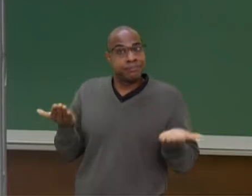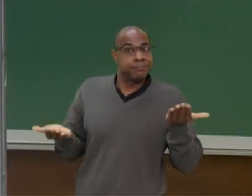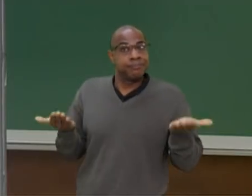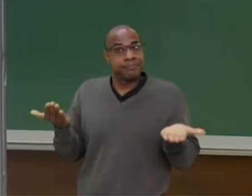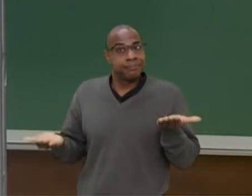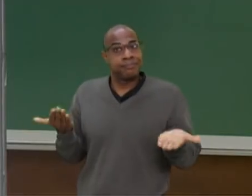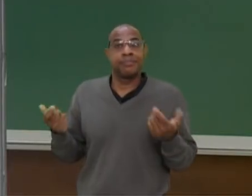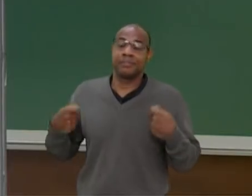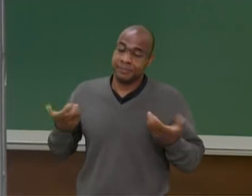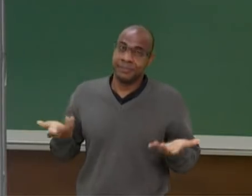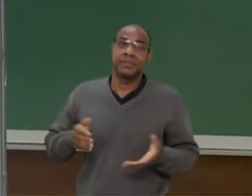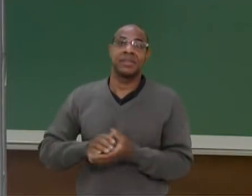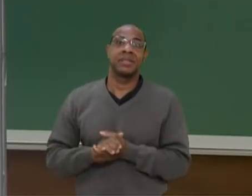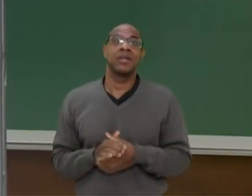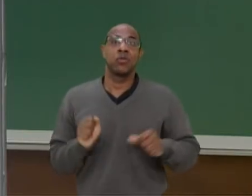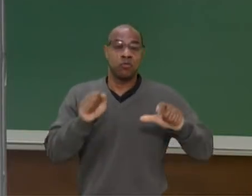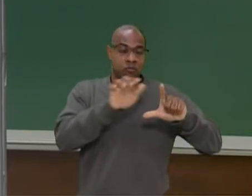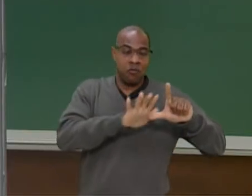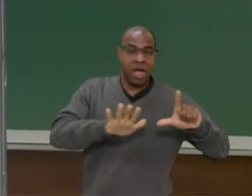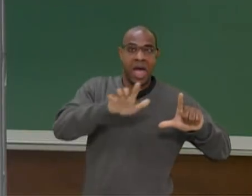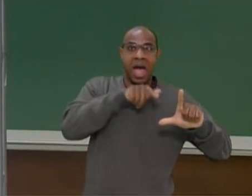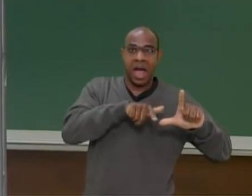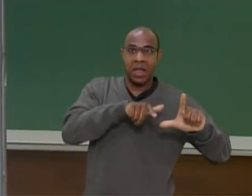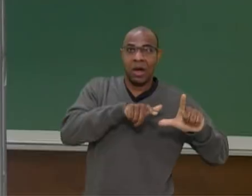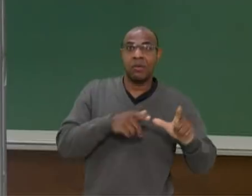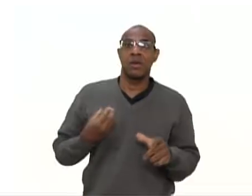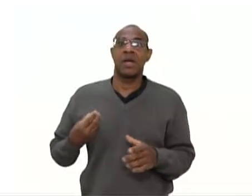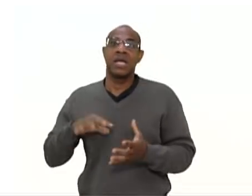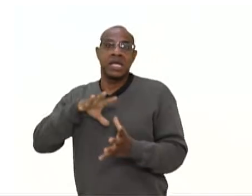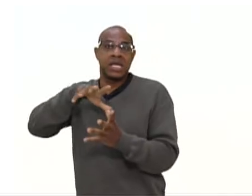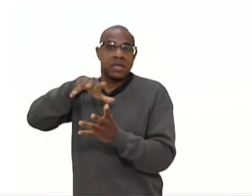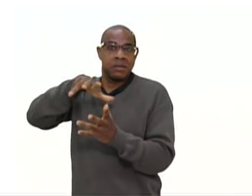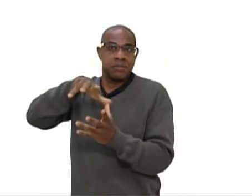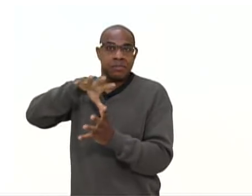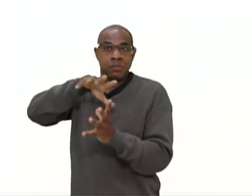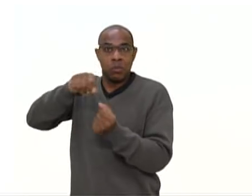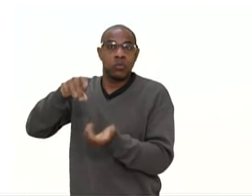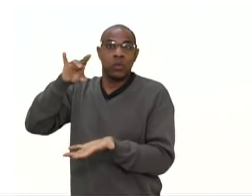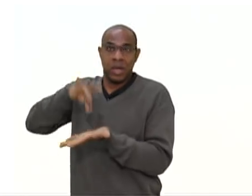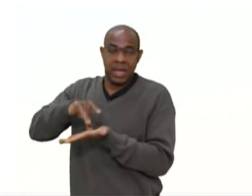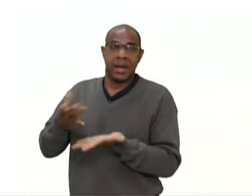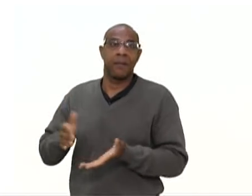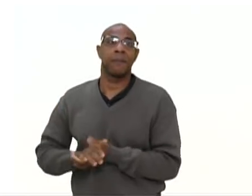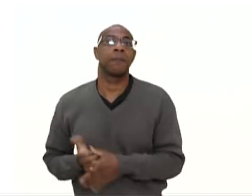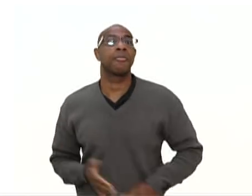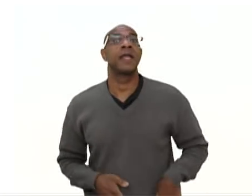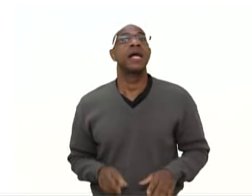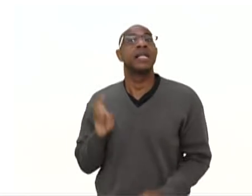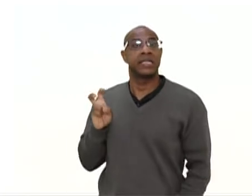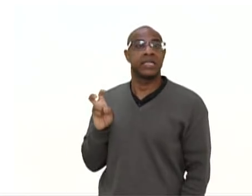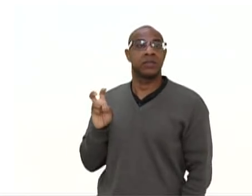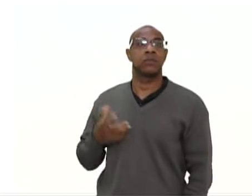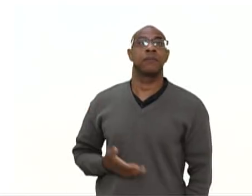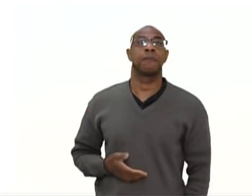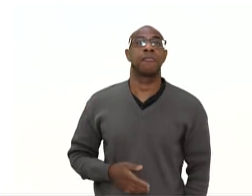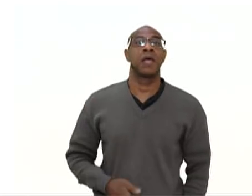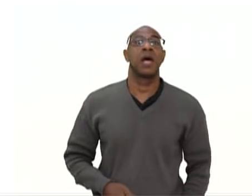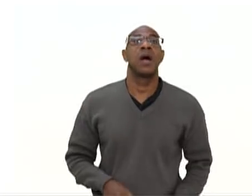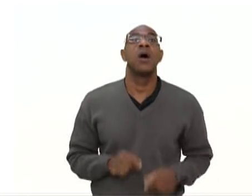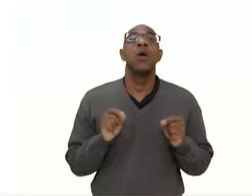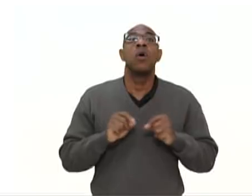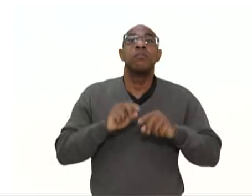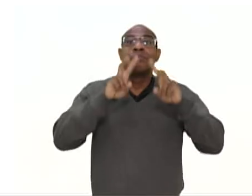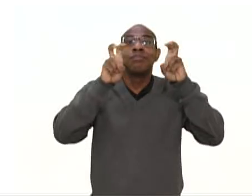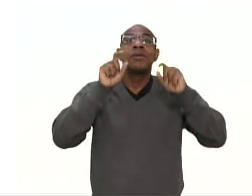mundo virtual. Próxima questão, de número 5. A tese que a autora defende